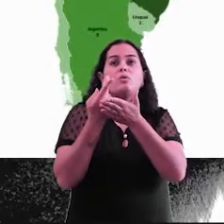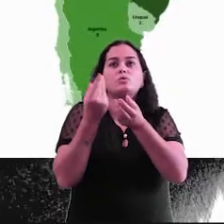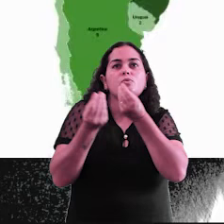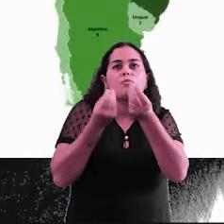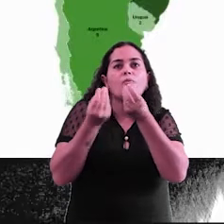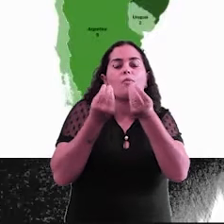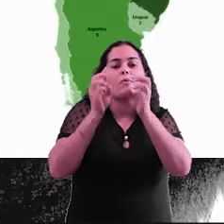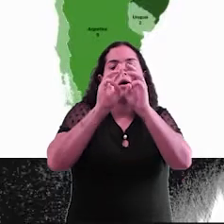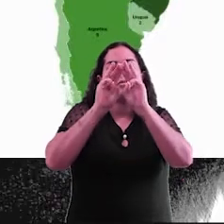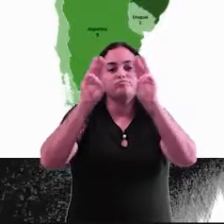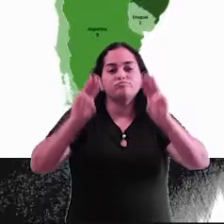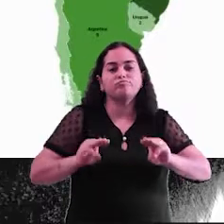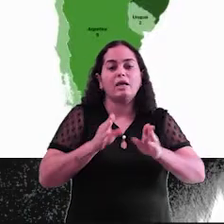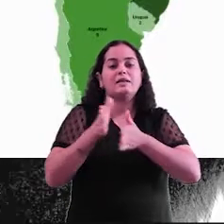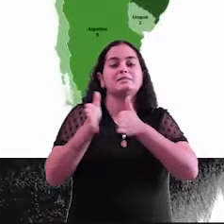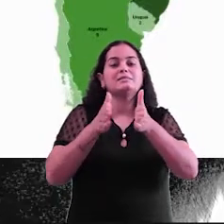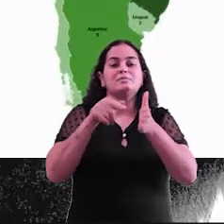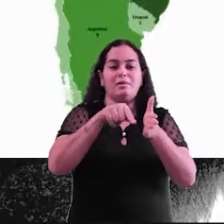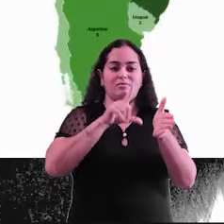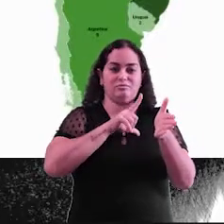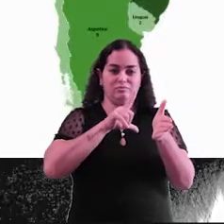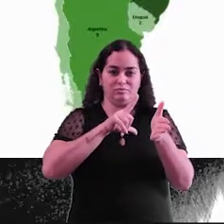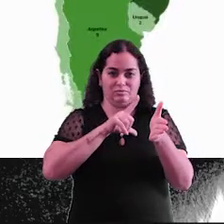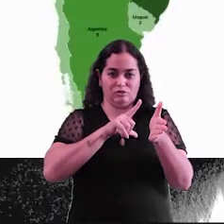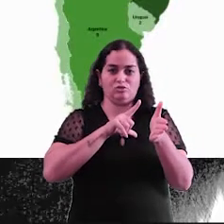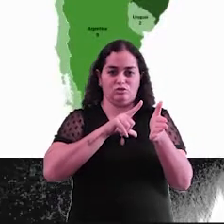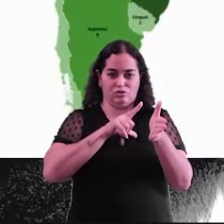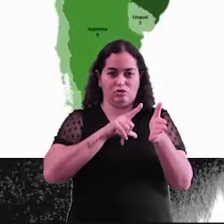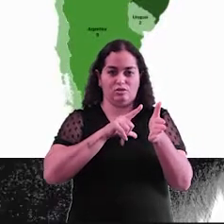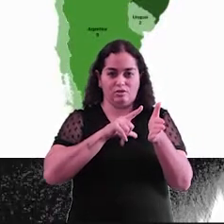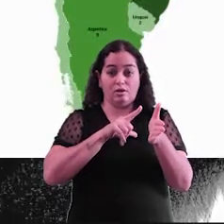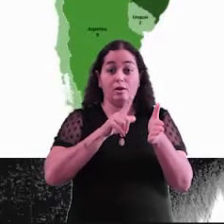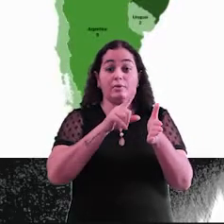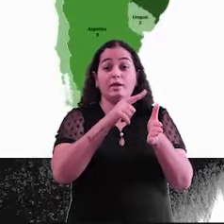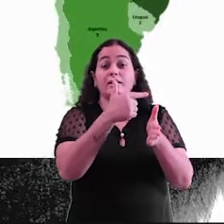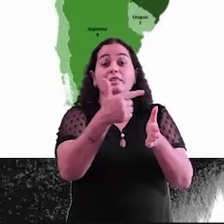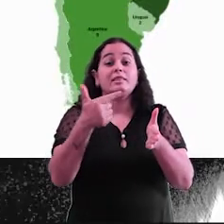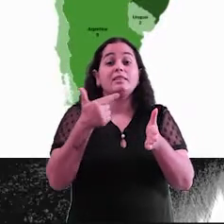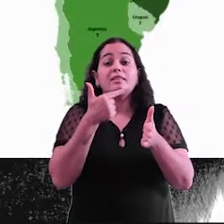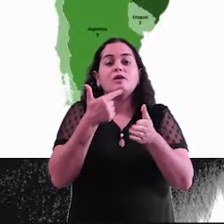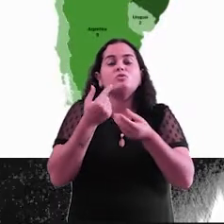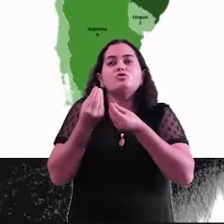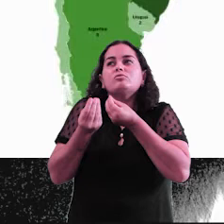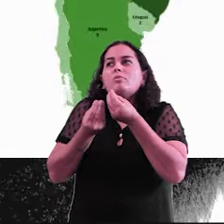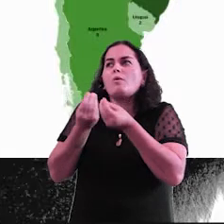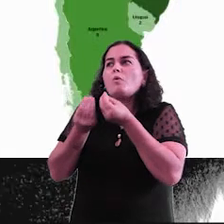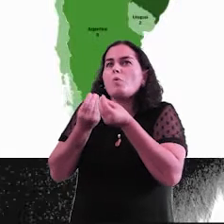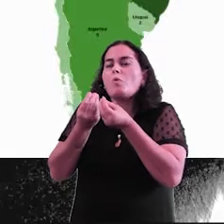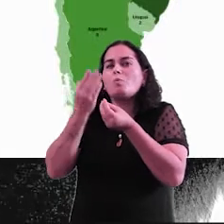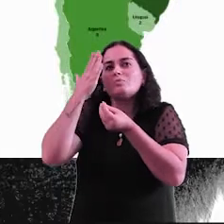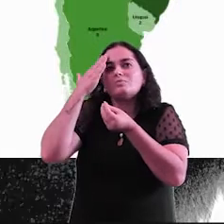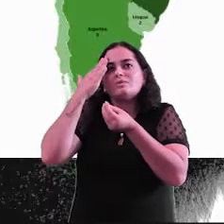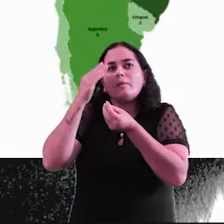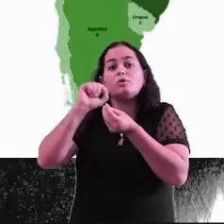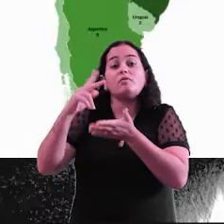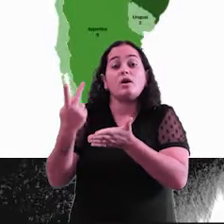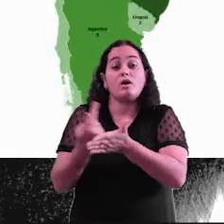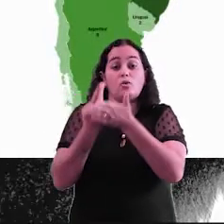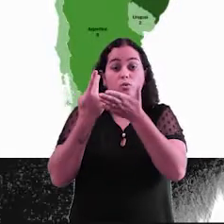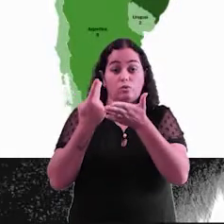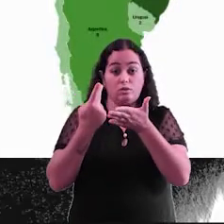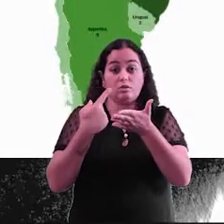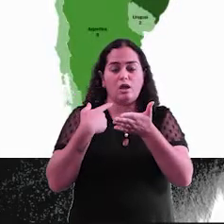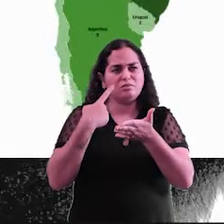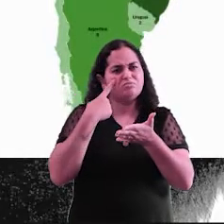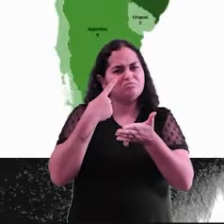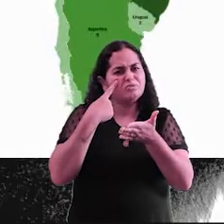de como isso estava se dando. Então, a gente acatou o desafio de fazer esse diagnóstico. Fizemos, então, um questionário em português